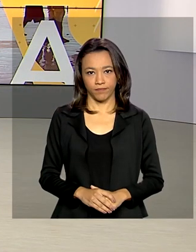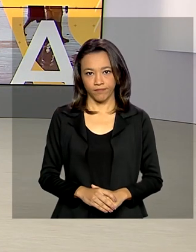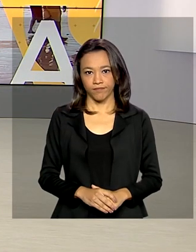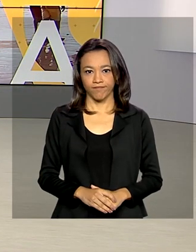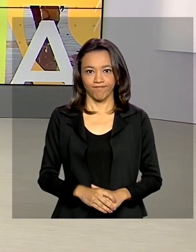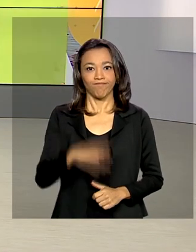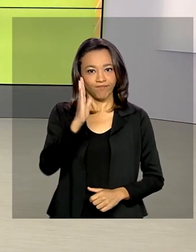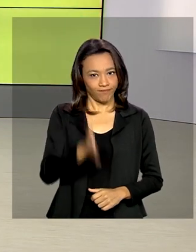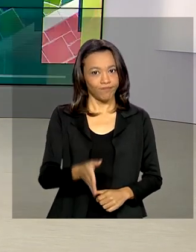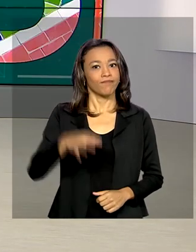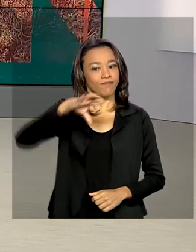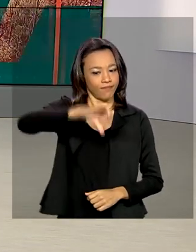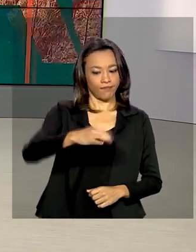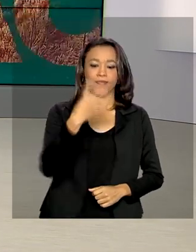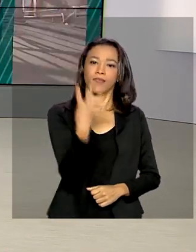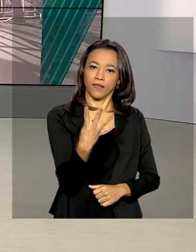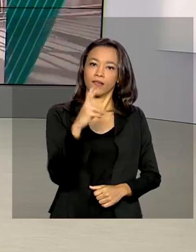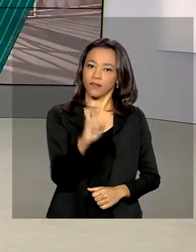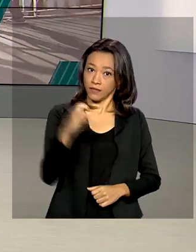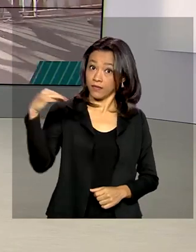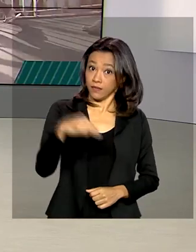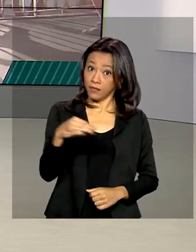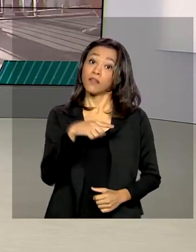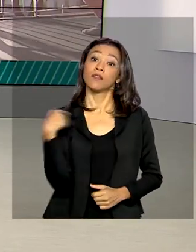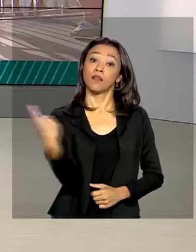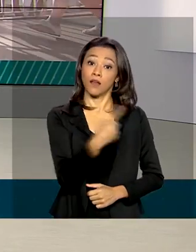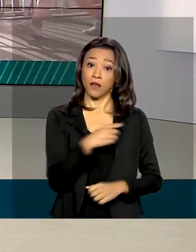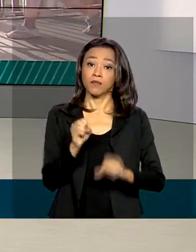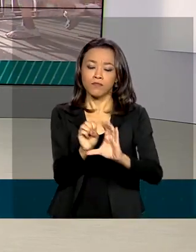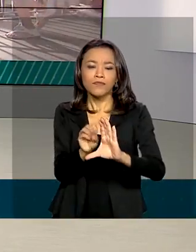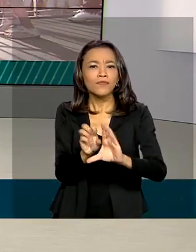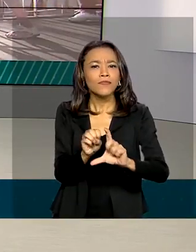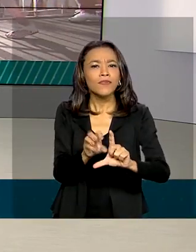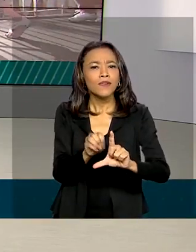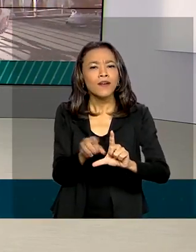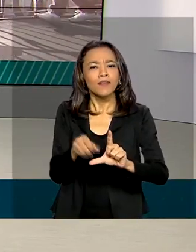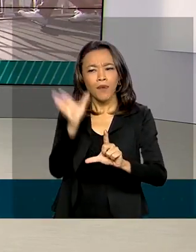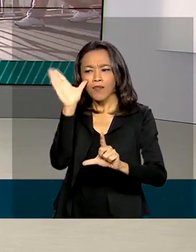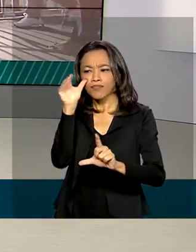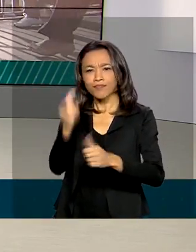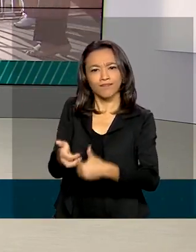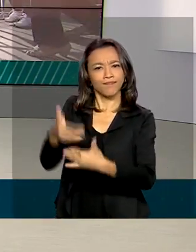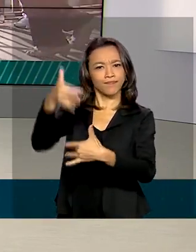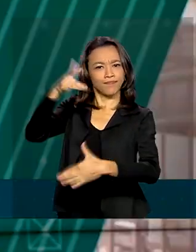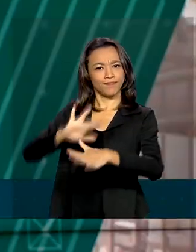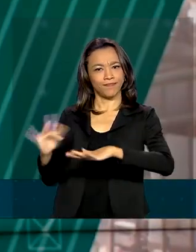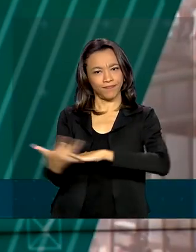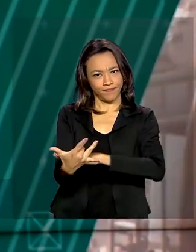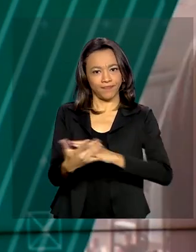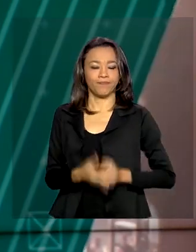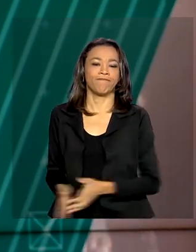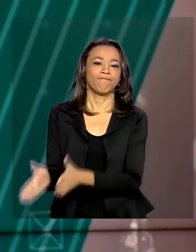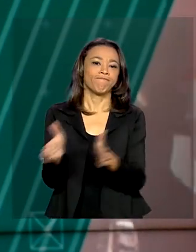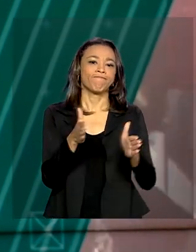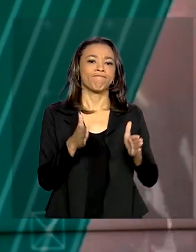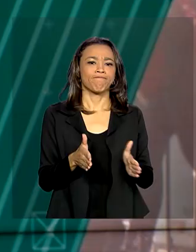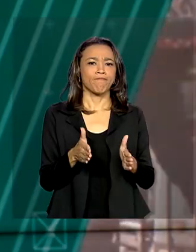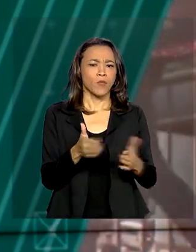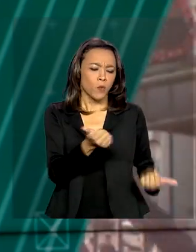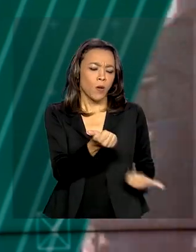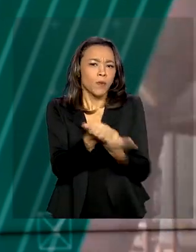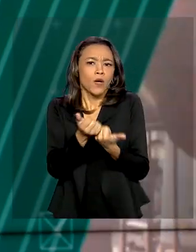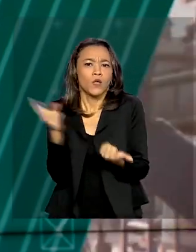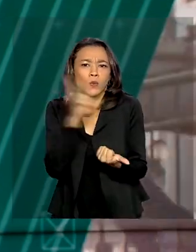e são 9:45 nós estamos ao vivo também pelas redes sociais o